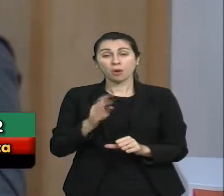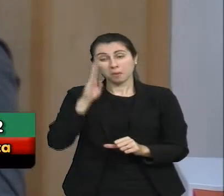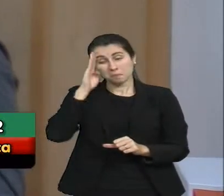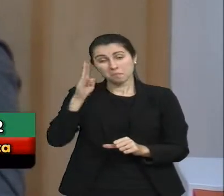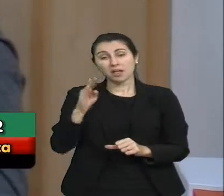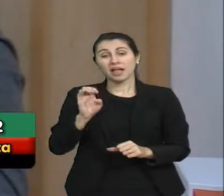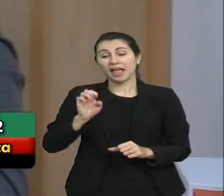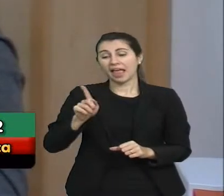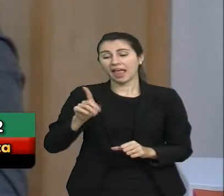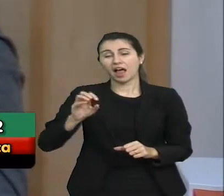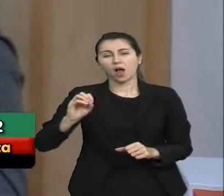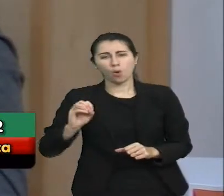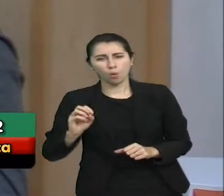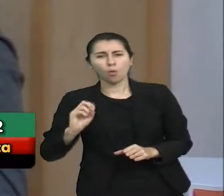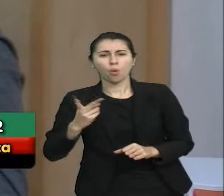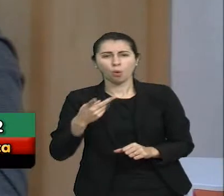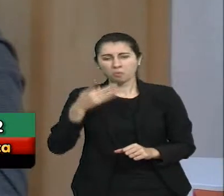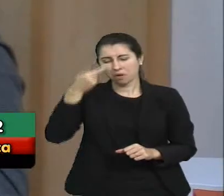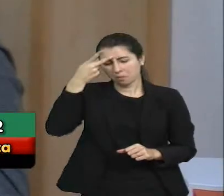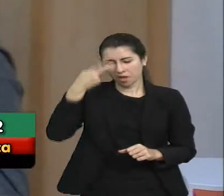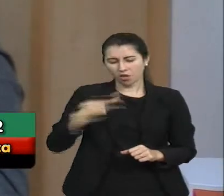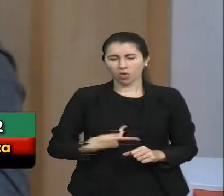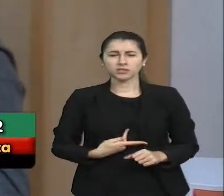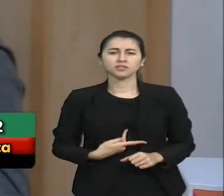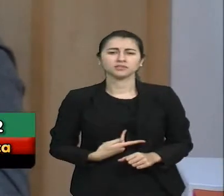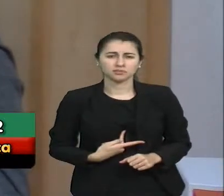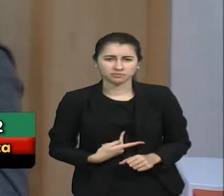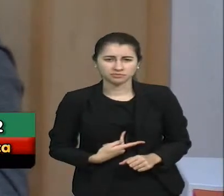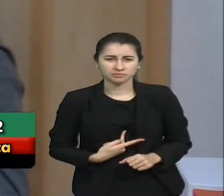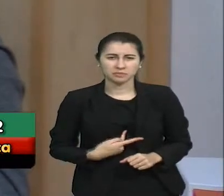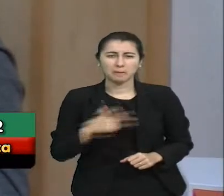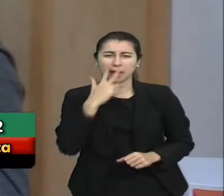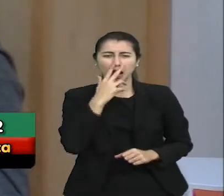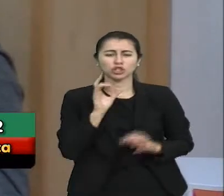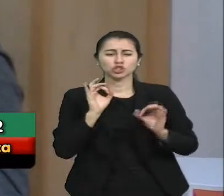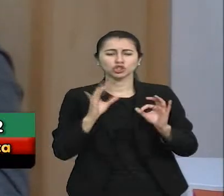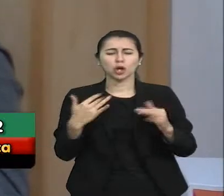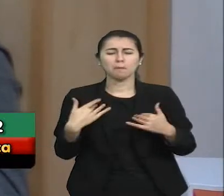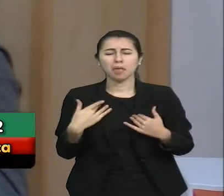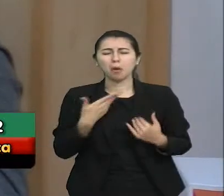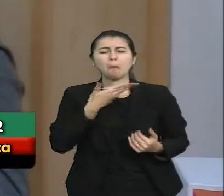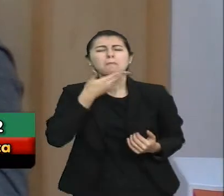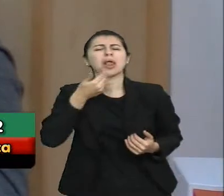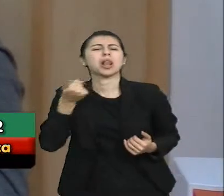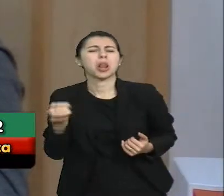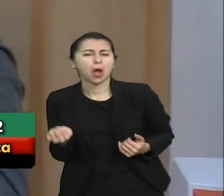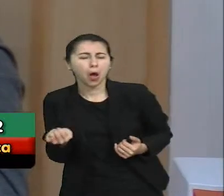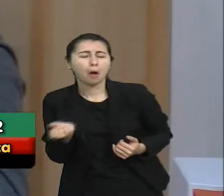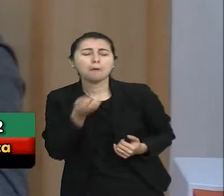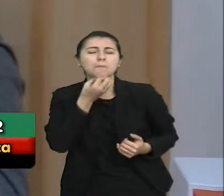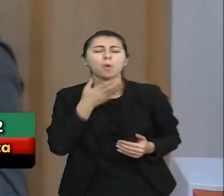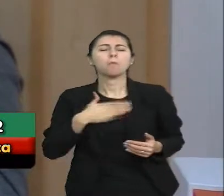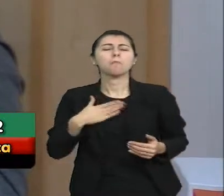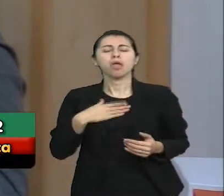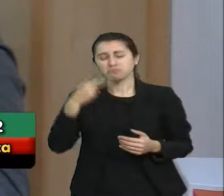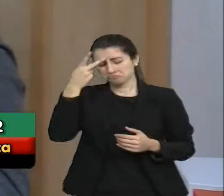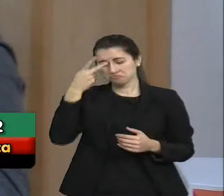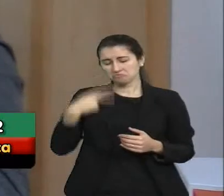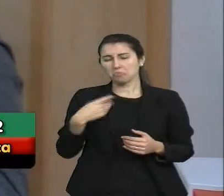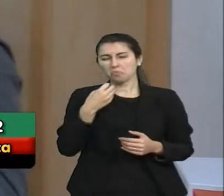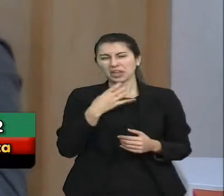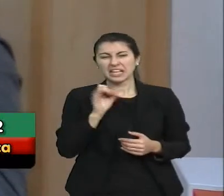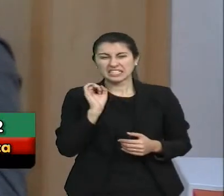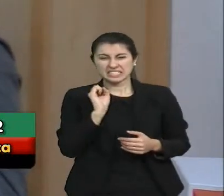pelo egoísmo. E só o dela é o bom, só o dela é o melhor. Se está